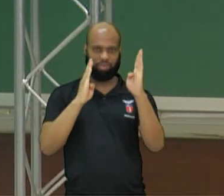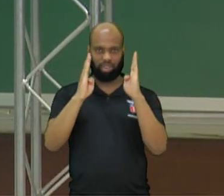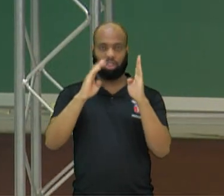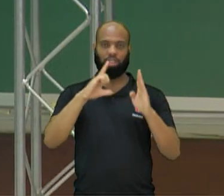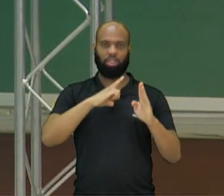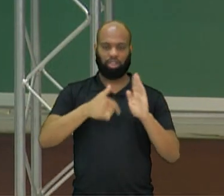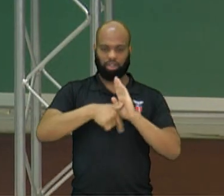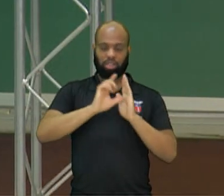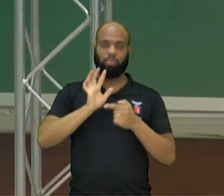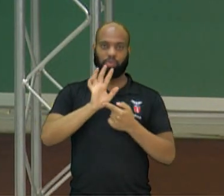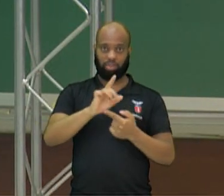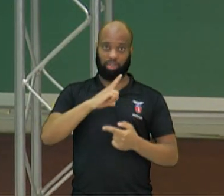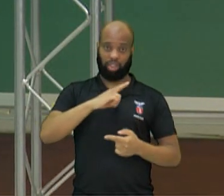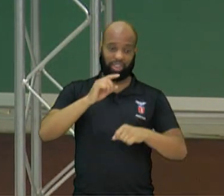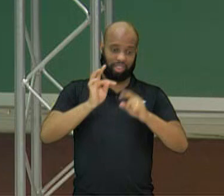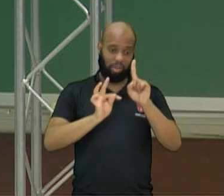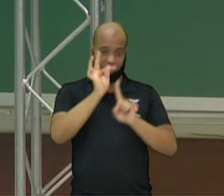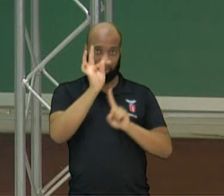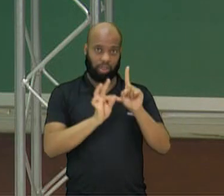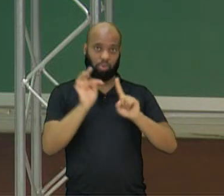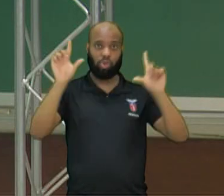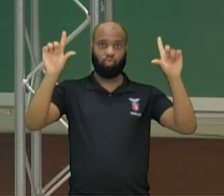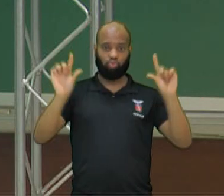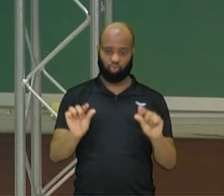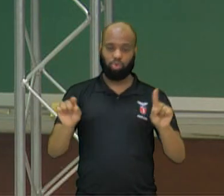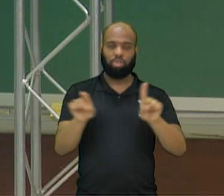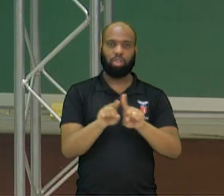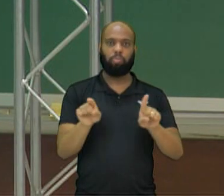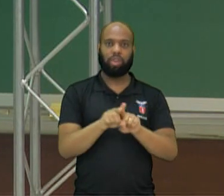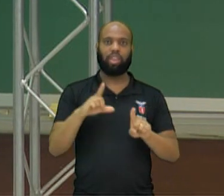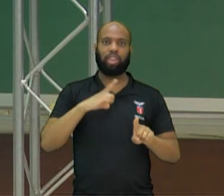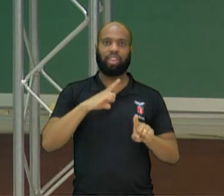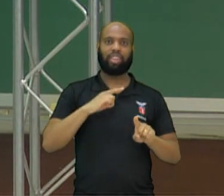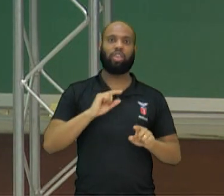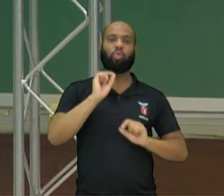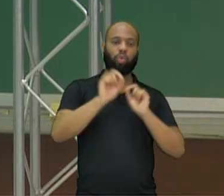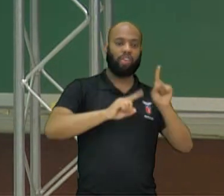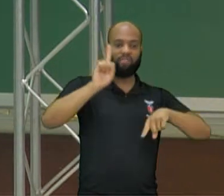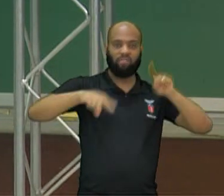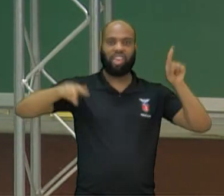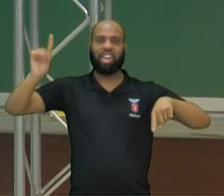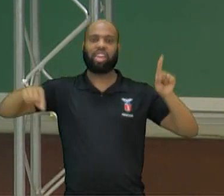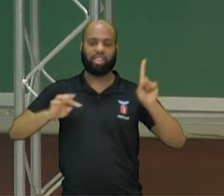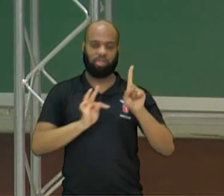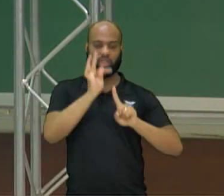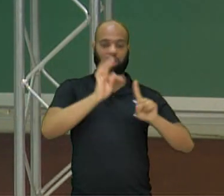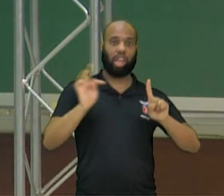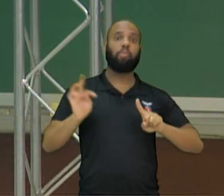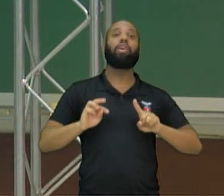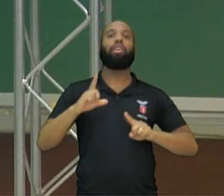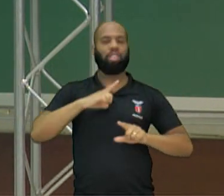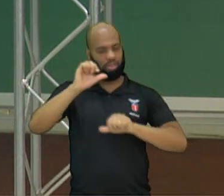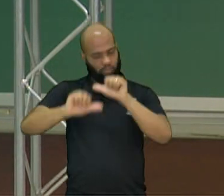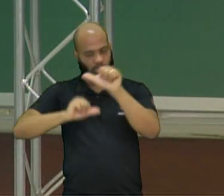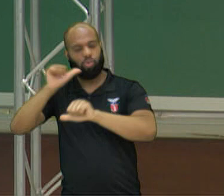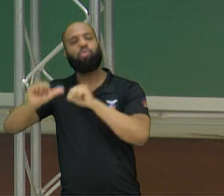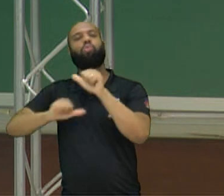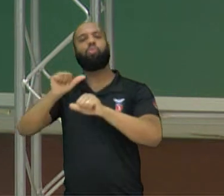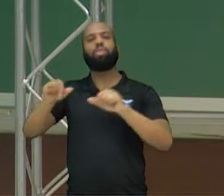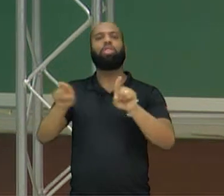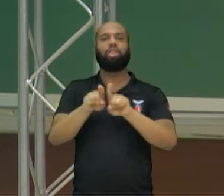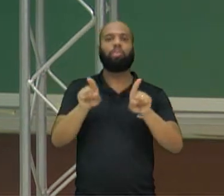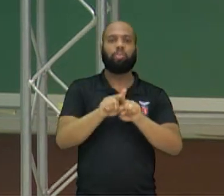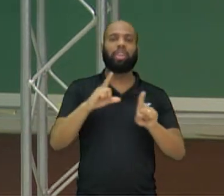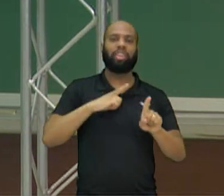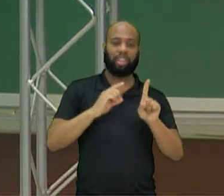e apresentam temperaturas mais amenas e grande amplitude térmica anual, com temperaturas negativas no inverno e acima dos